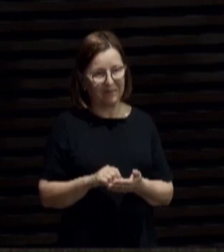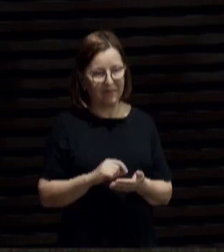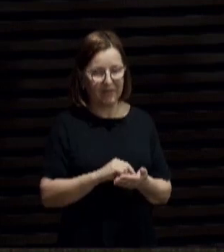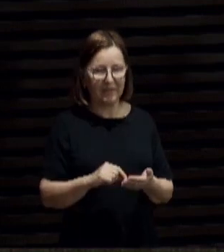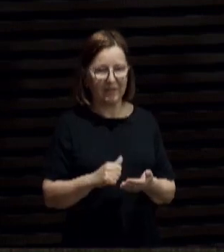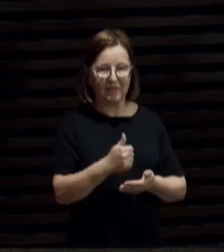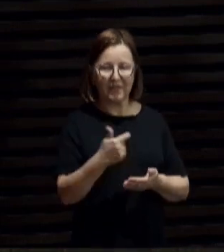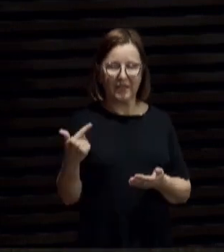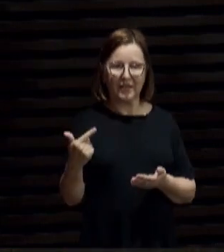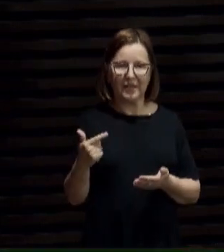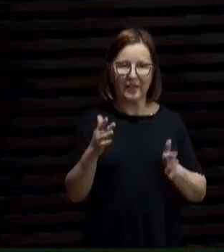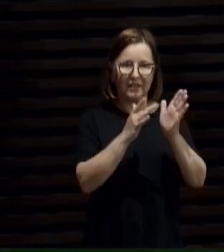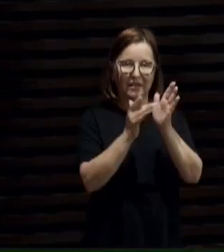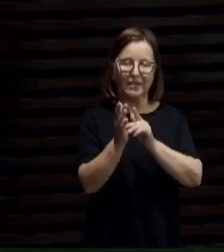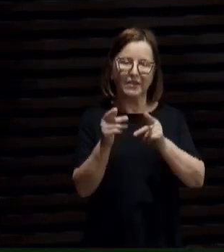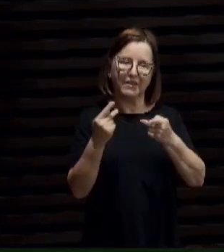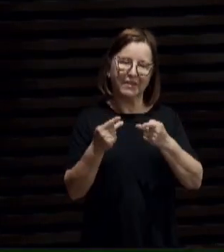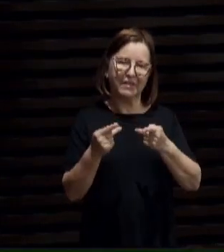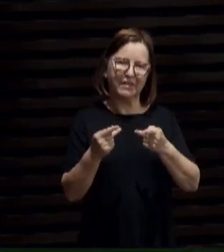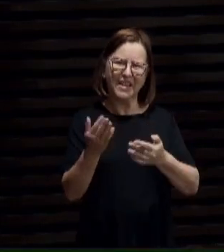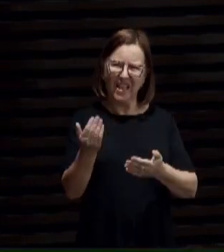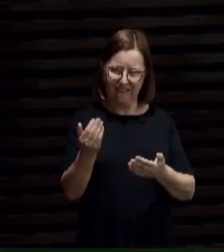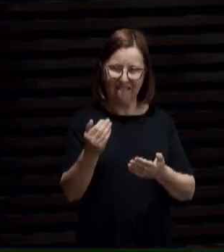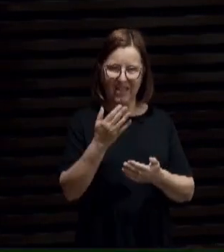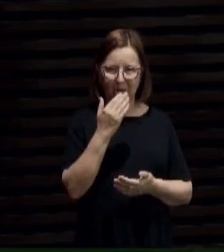disse-lhes Jesus, vinde e comei.